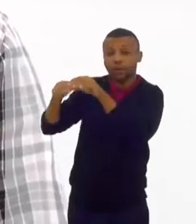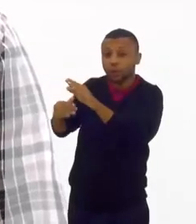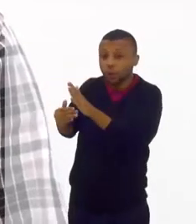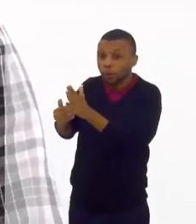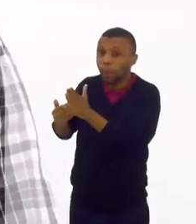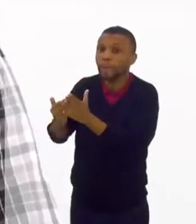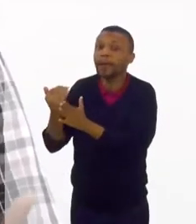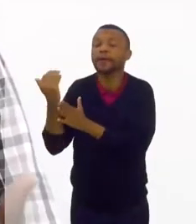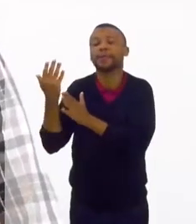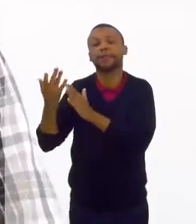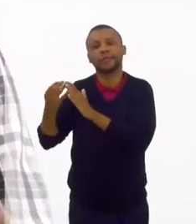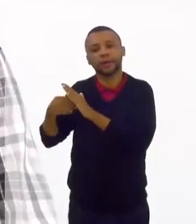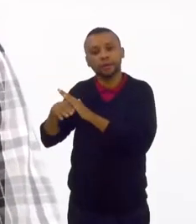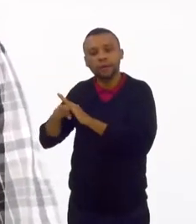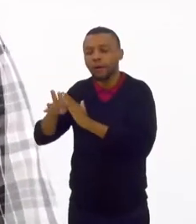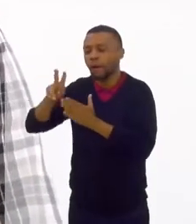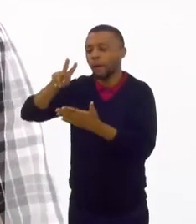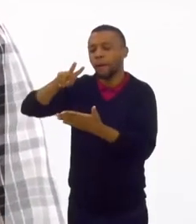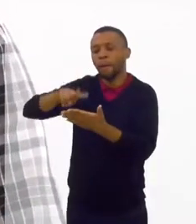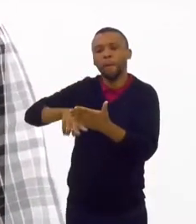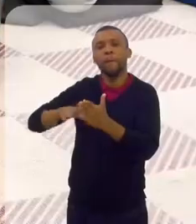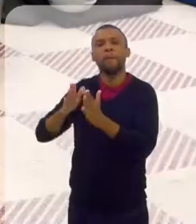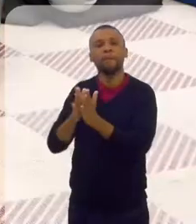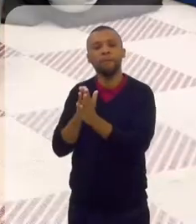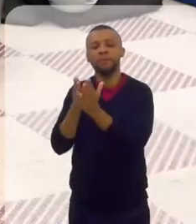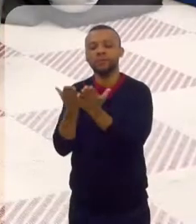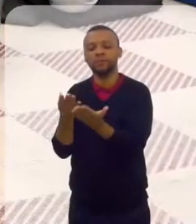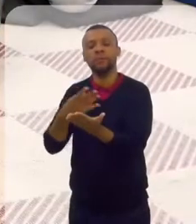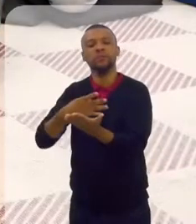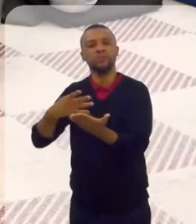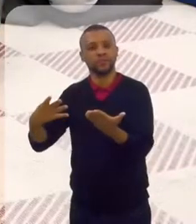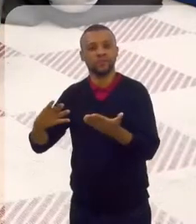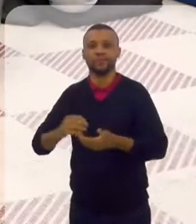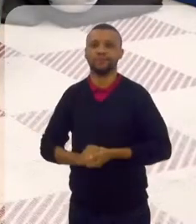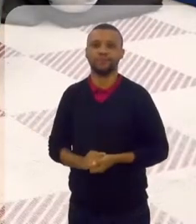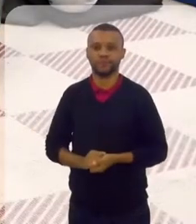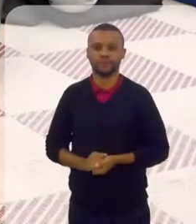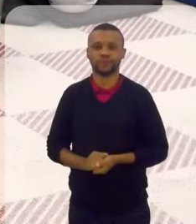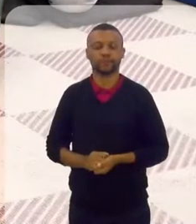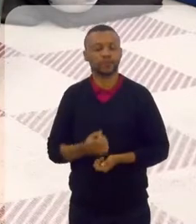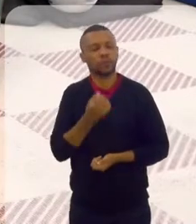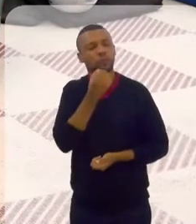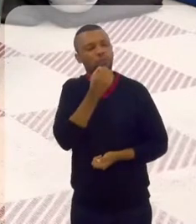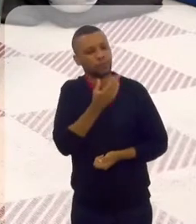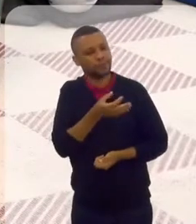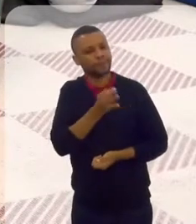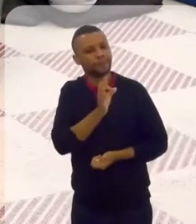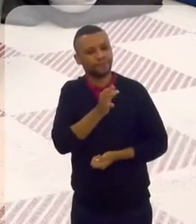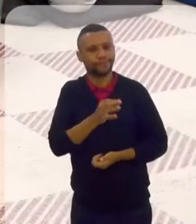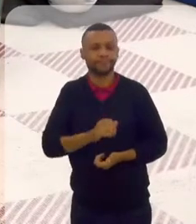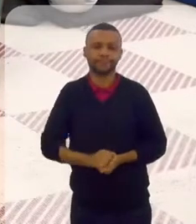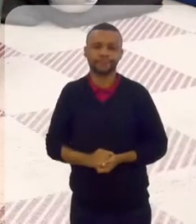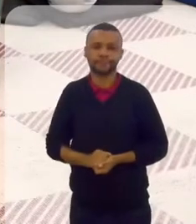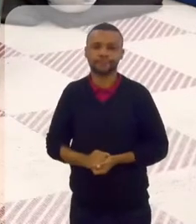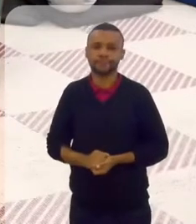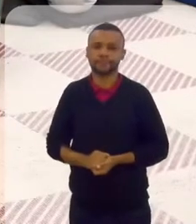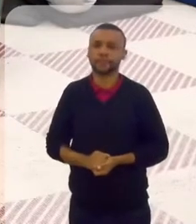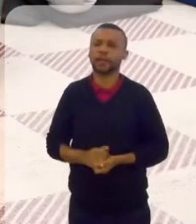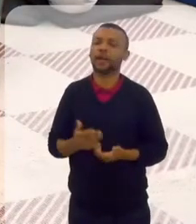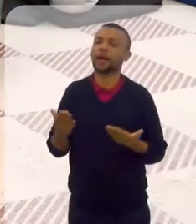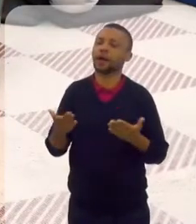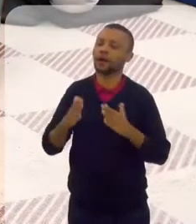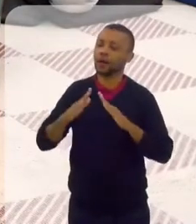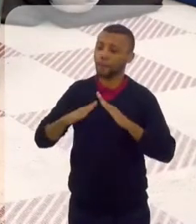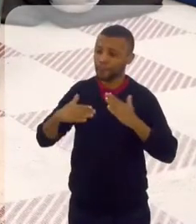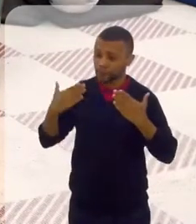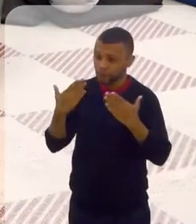estudar, a se acostumar à leitura do Alcorão em árabe. Perfeito. Isso. Agora, é uma